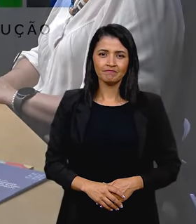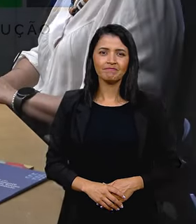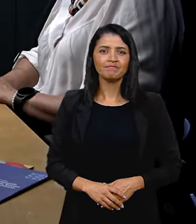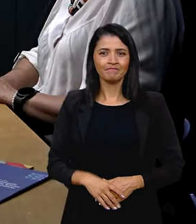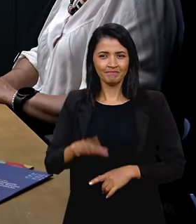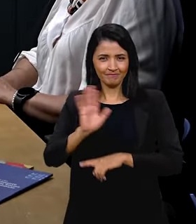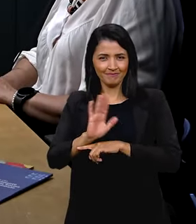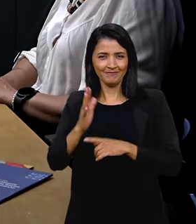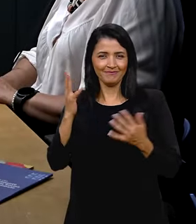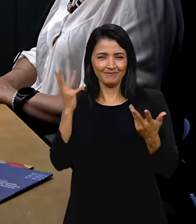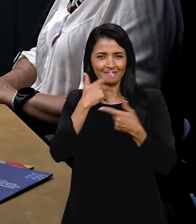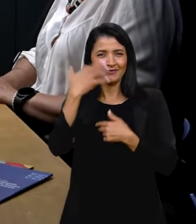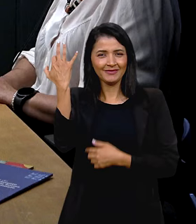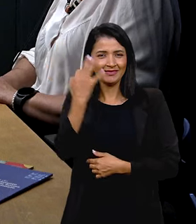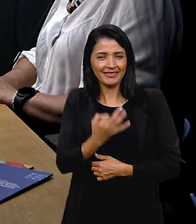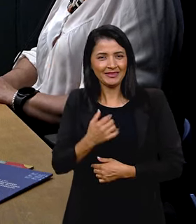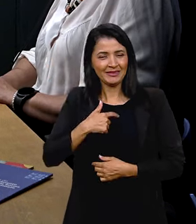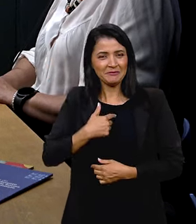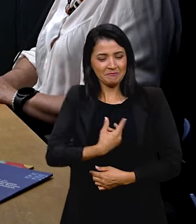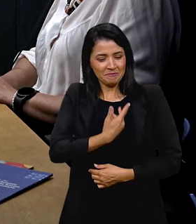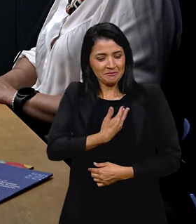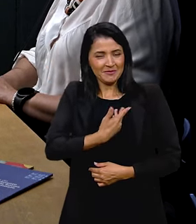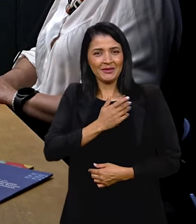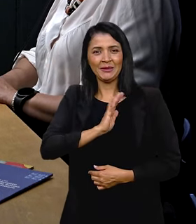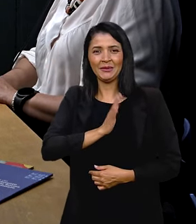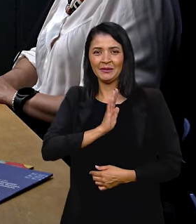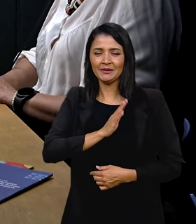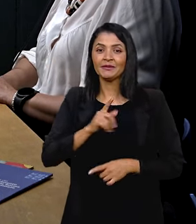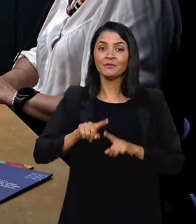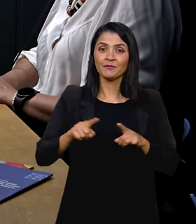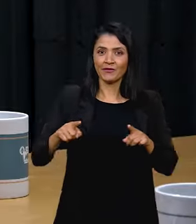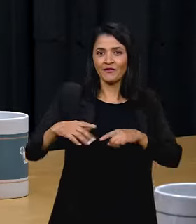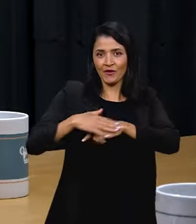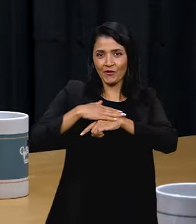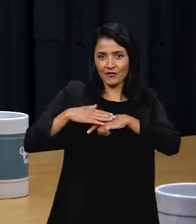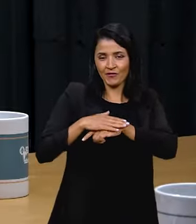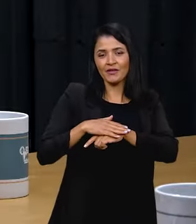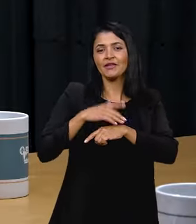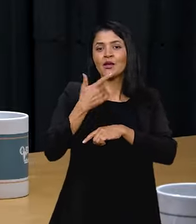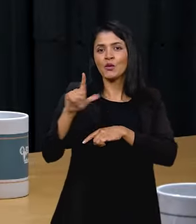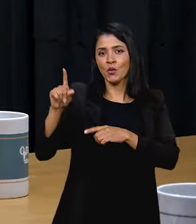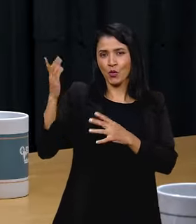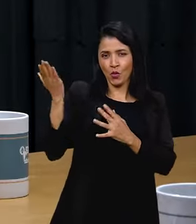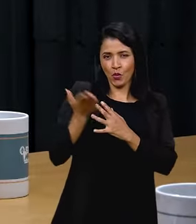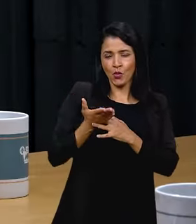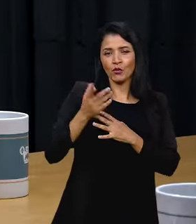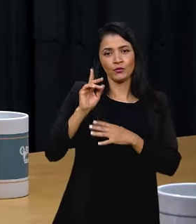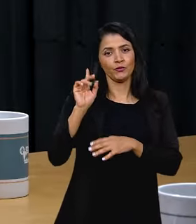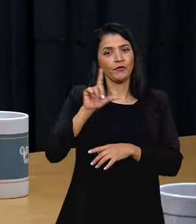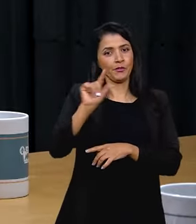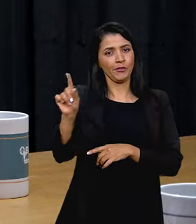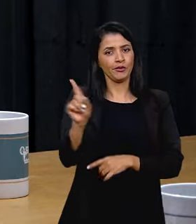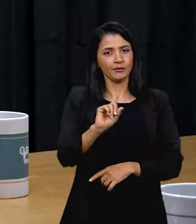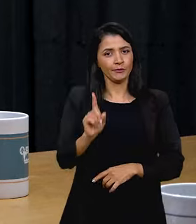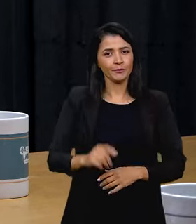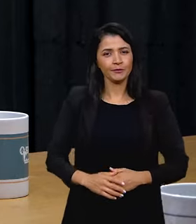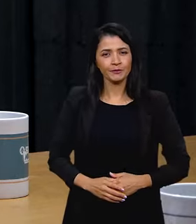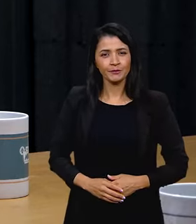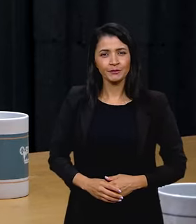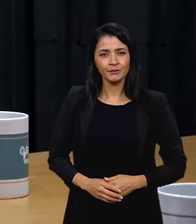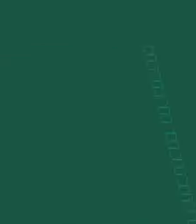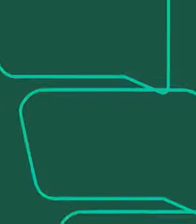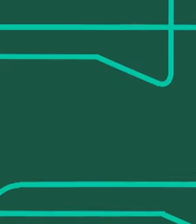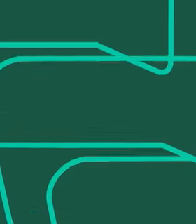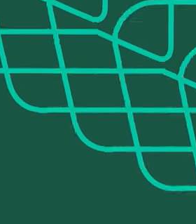sonho vídeo lindo né secretária de aqueceu o coração a gente vai conversar a conversa no próximo bloco não saia